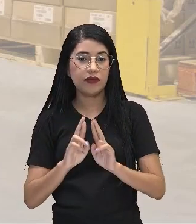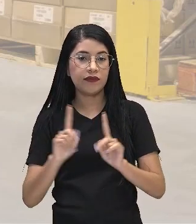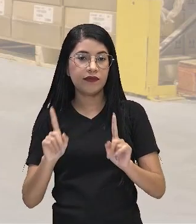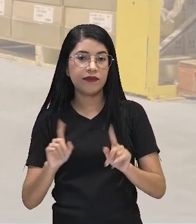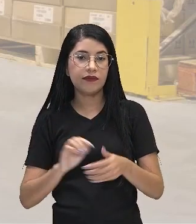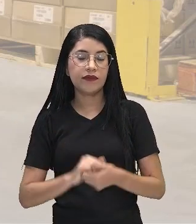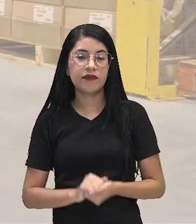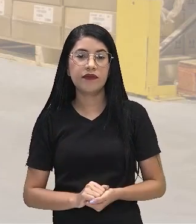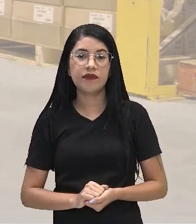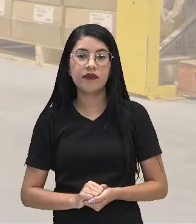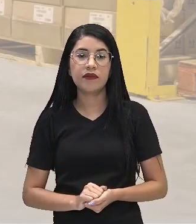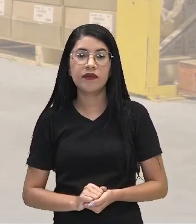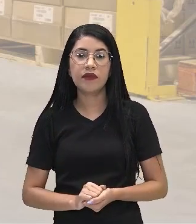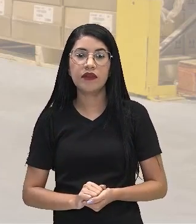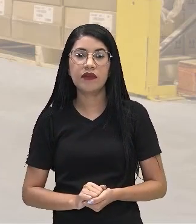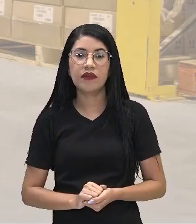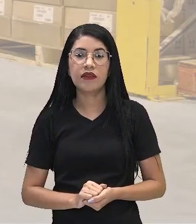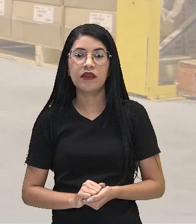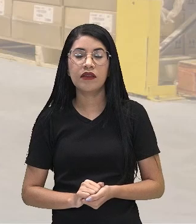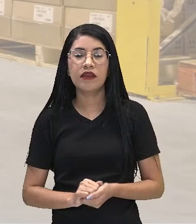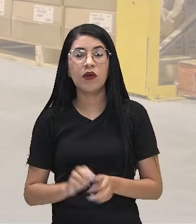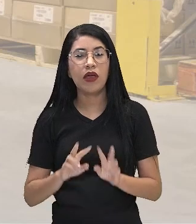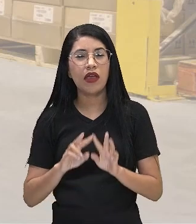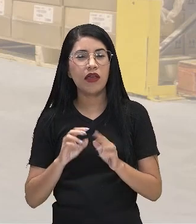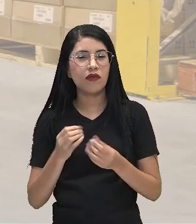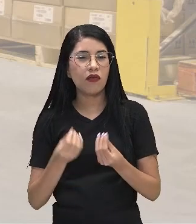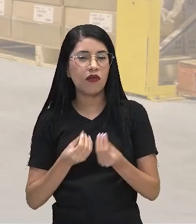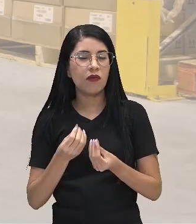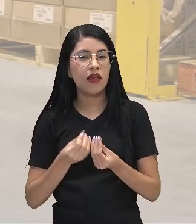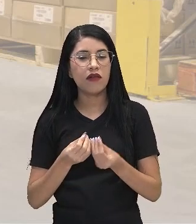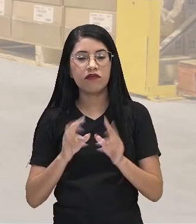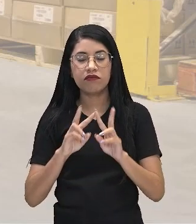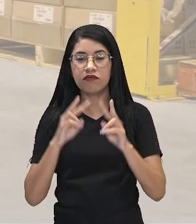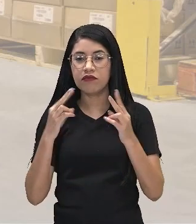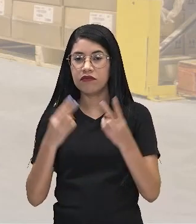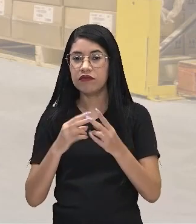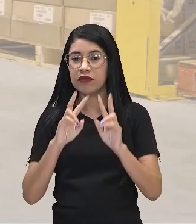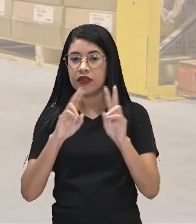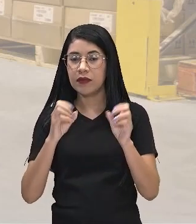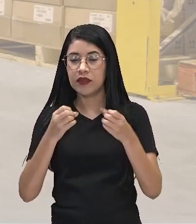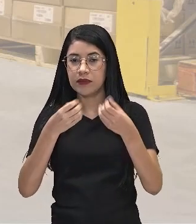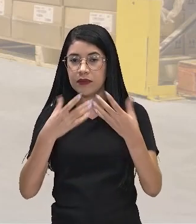Então, essa é a ideia de volume que eu queria passar para vocês, né?